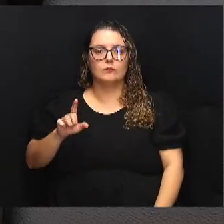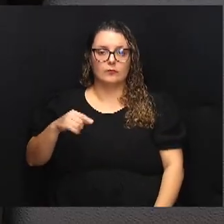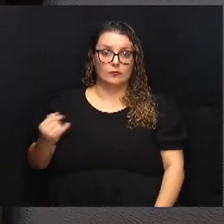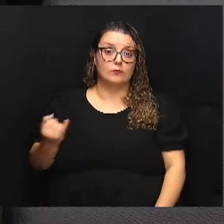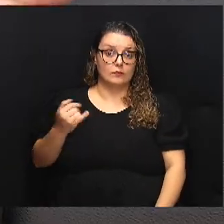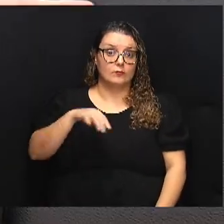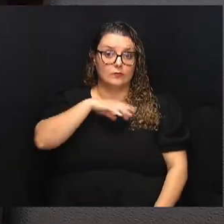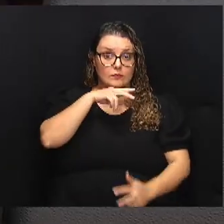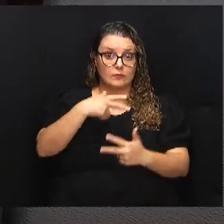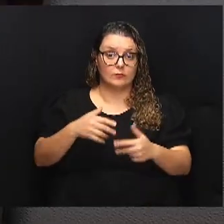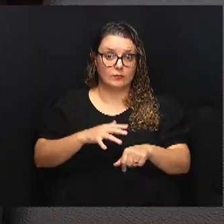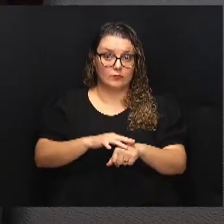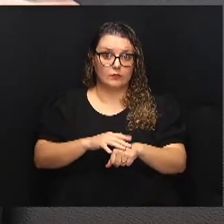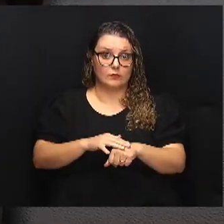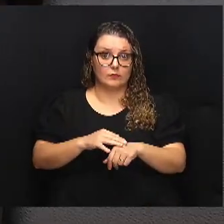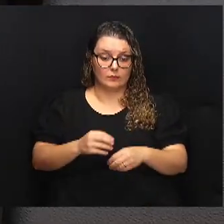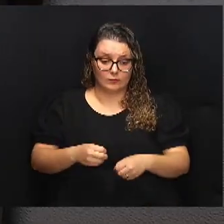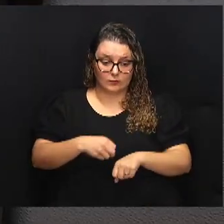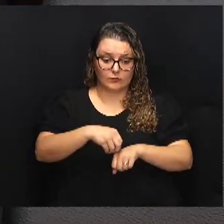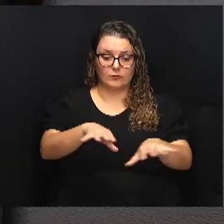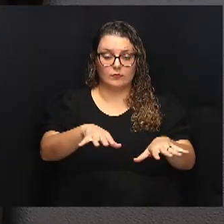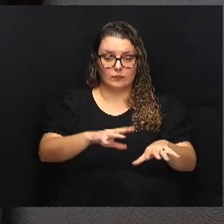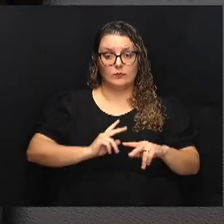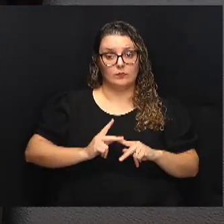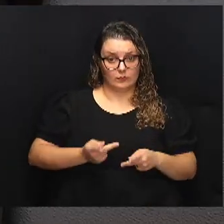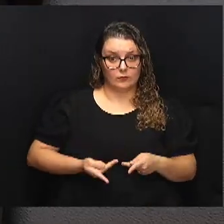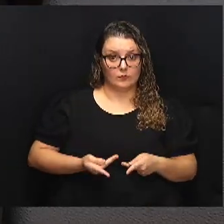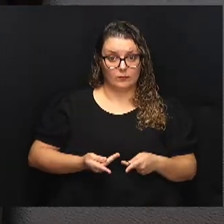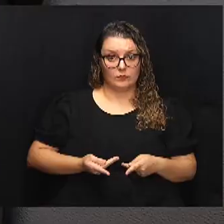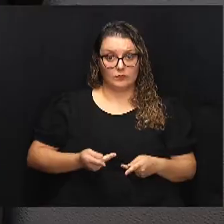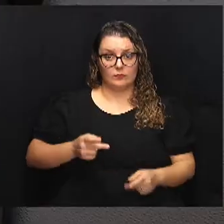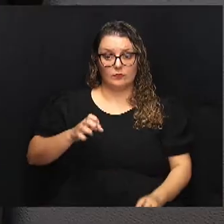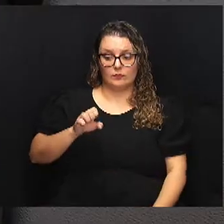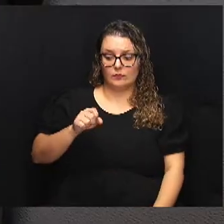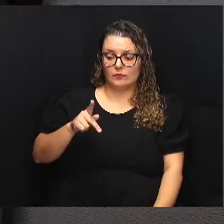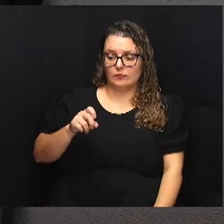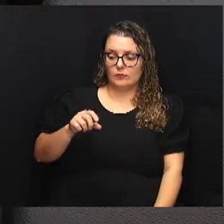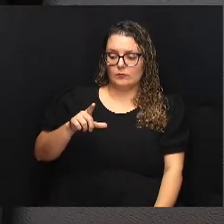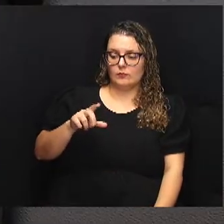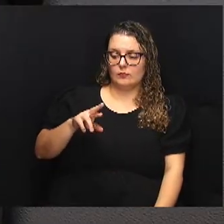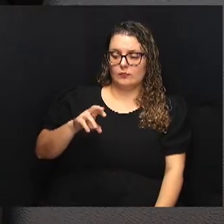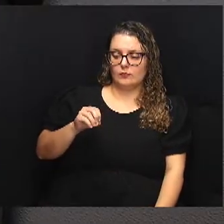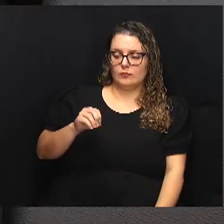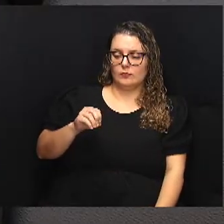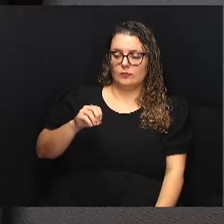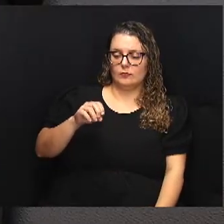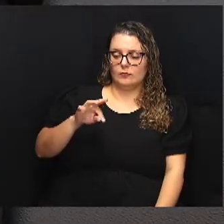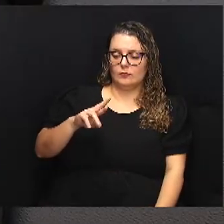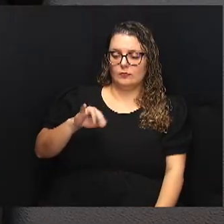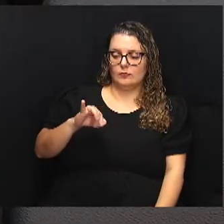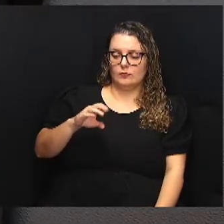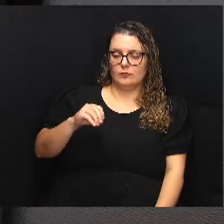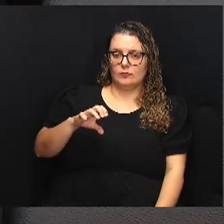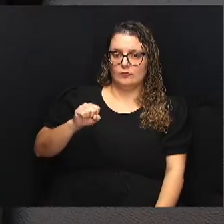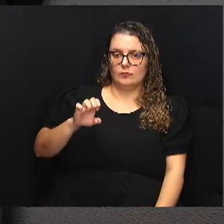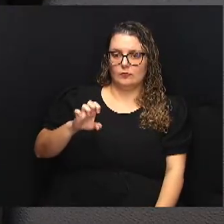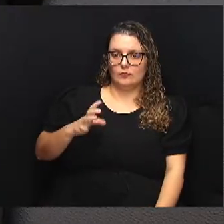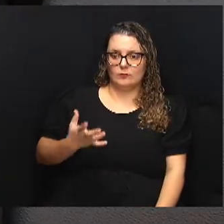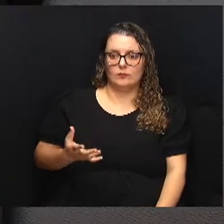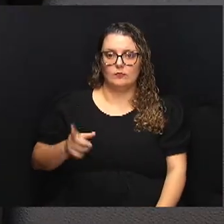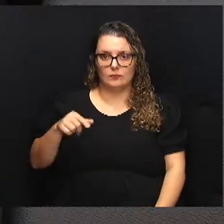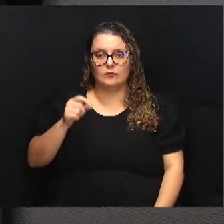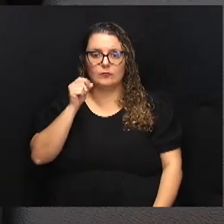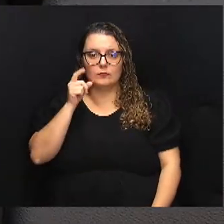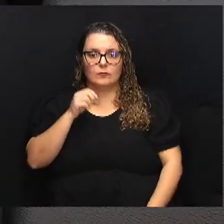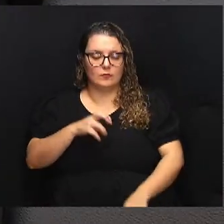aí que têm doenças que passam para o ser humano, né? Esporotricose é uma delas, que advém do gato. Começa a sair